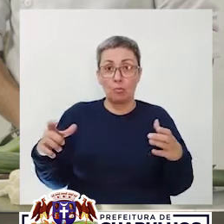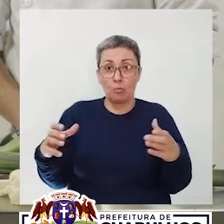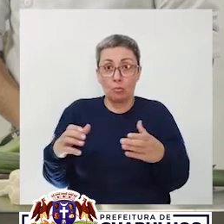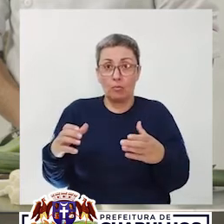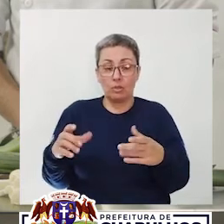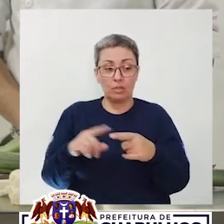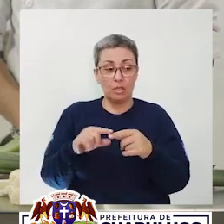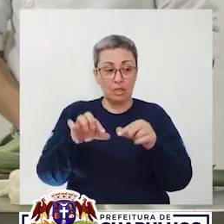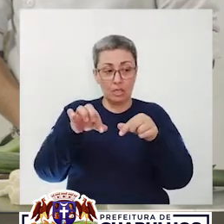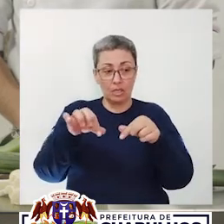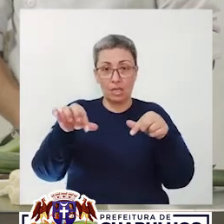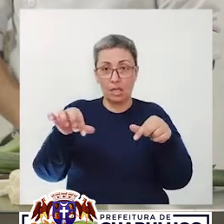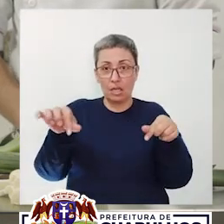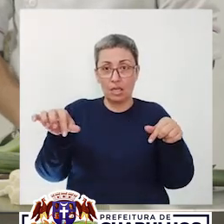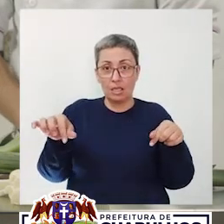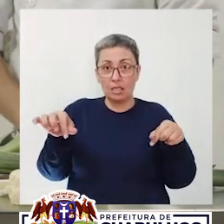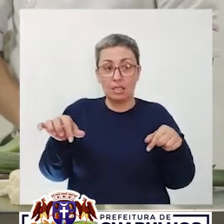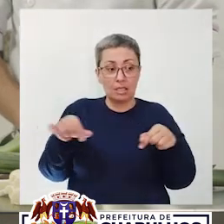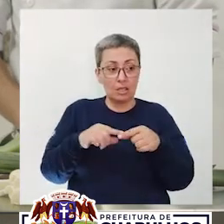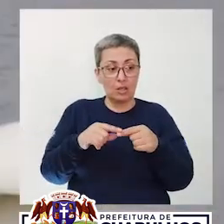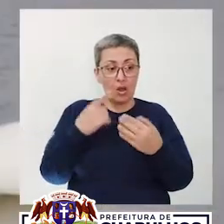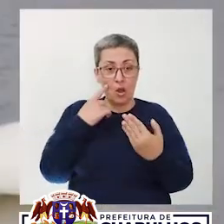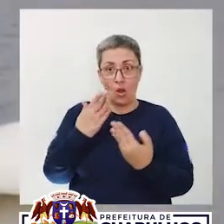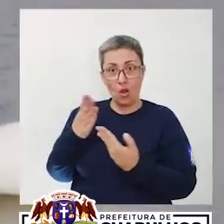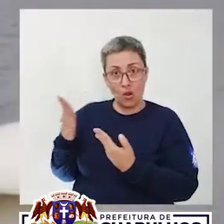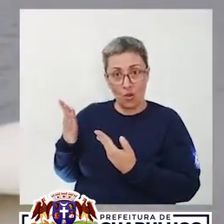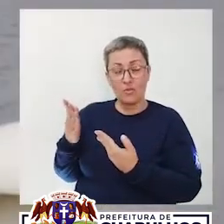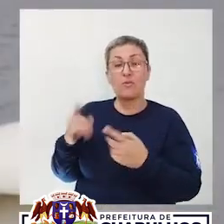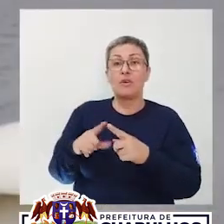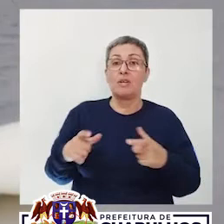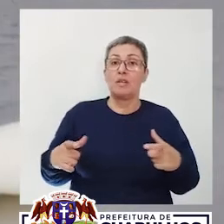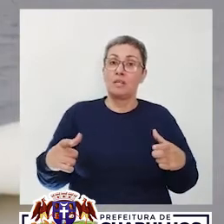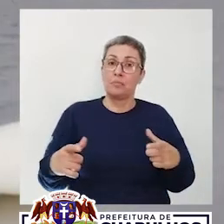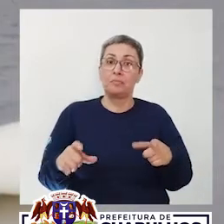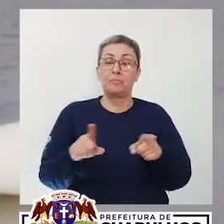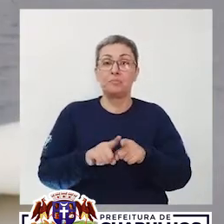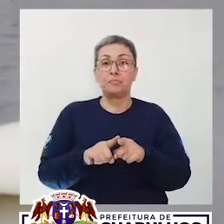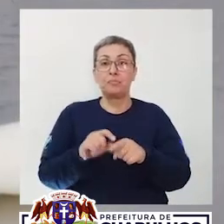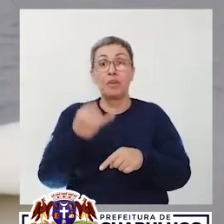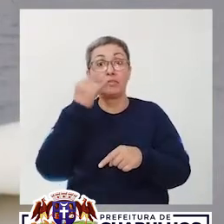a massa encolhe. Então você prende ela assim na lateral, né? Da forma.